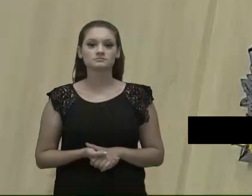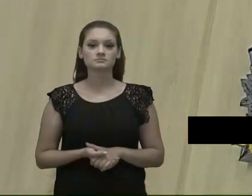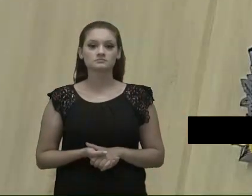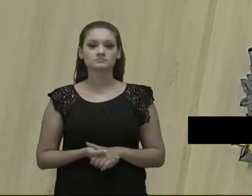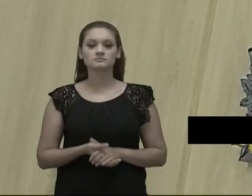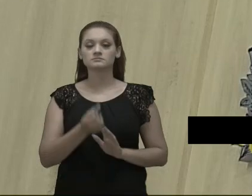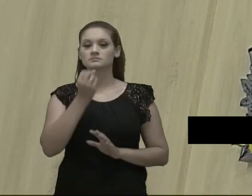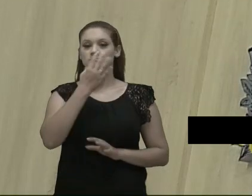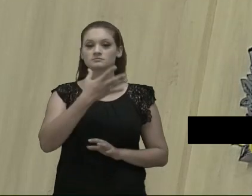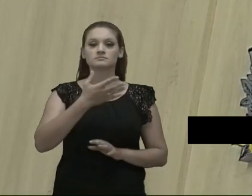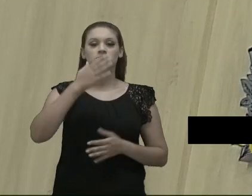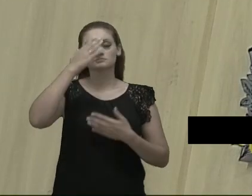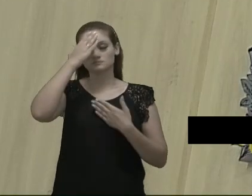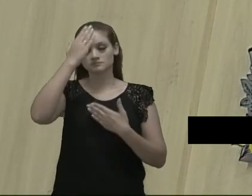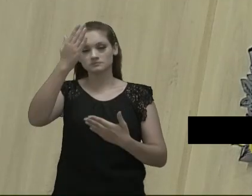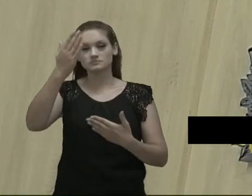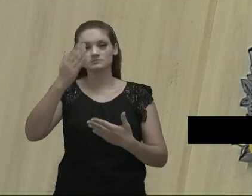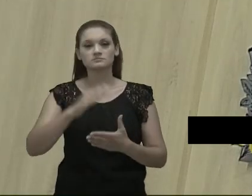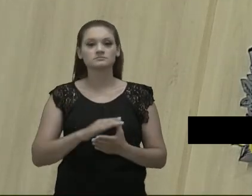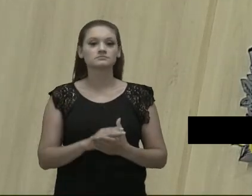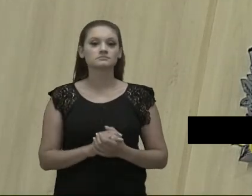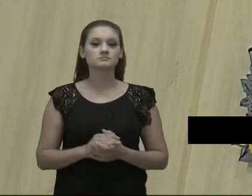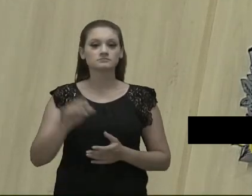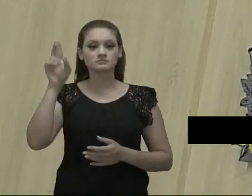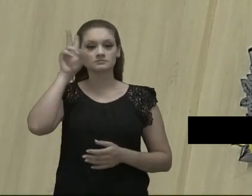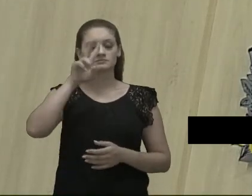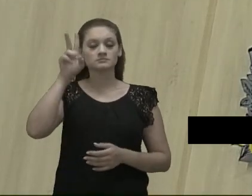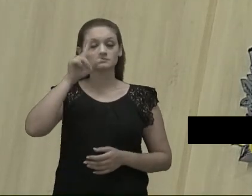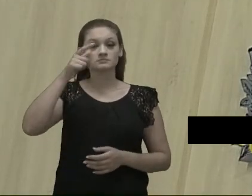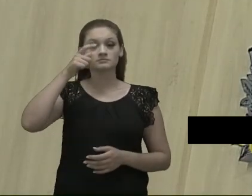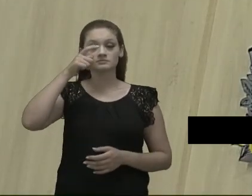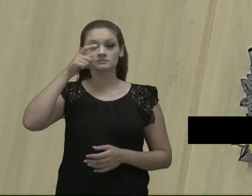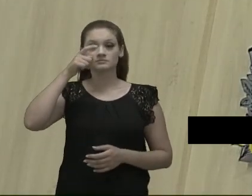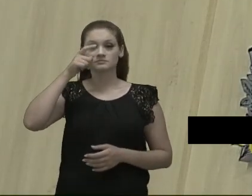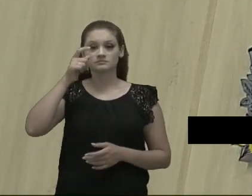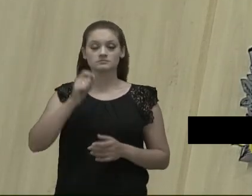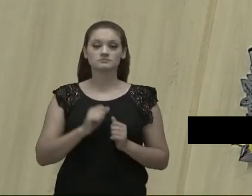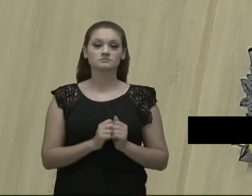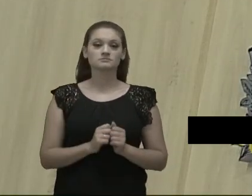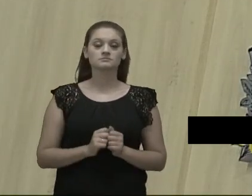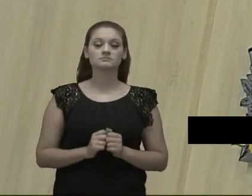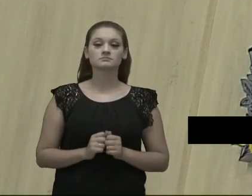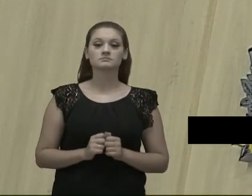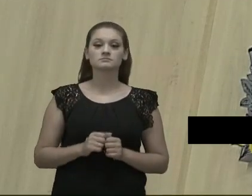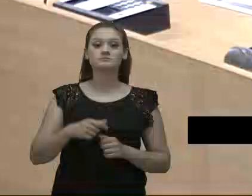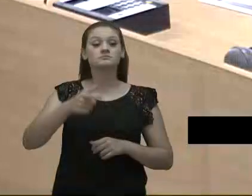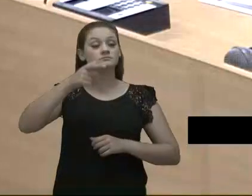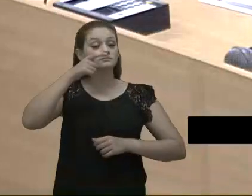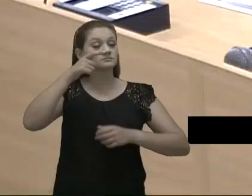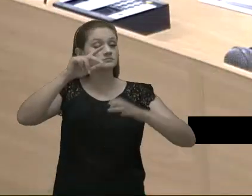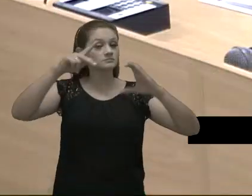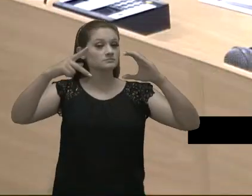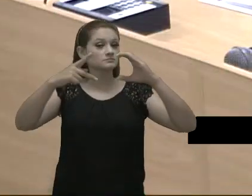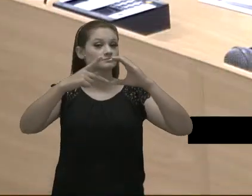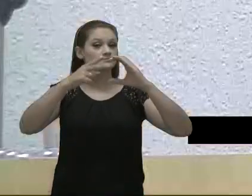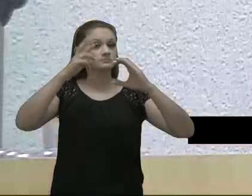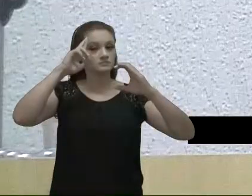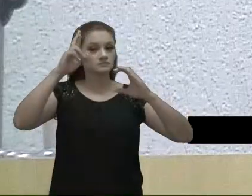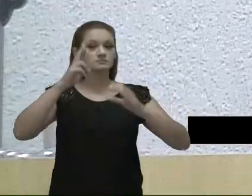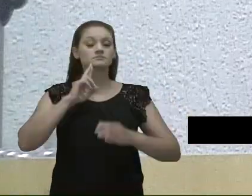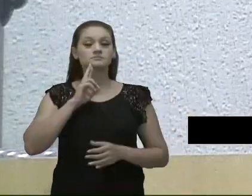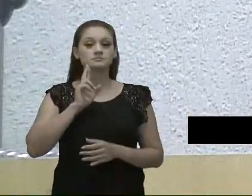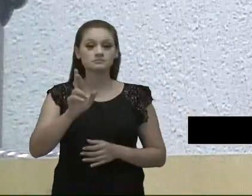Bom, senhor Jefferson, muito obrigado. Lembrando aos telespectadores e quem está acompanhando essa oitiva da CPI, o senhor respondeu de